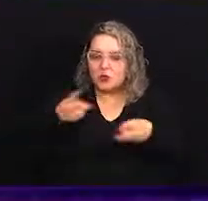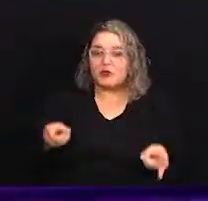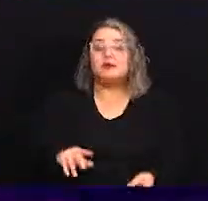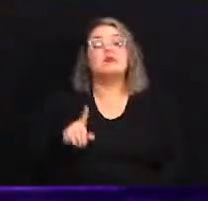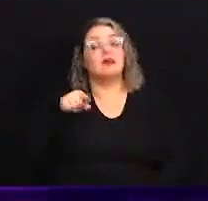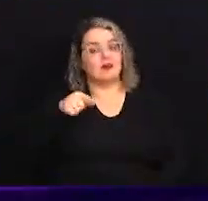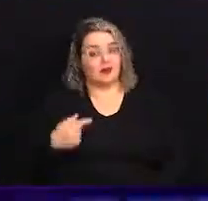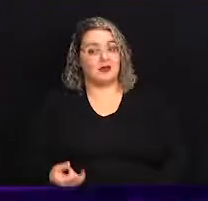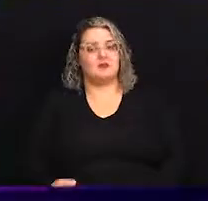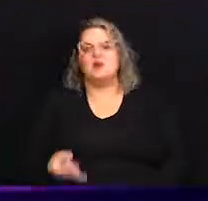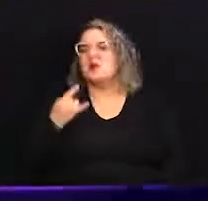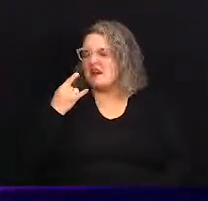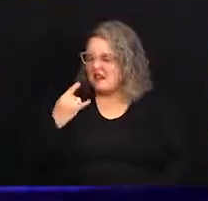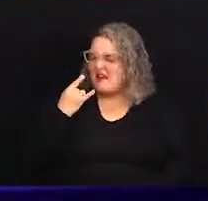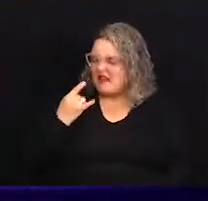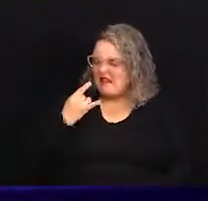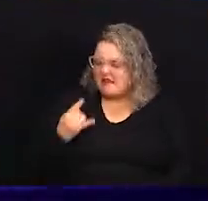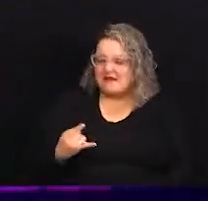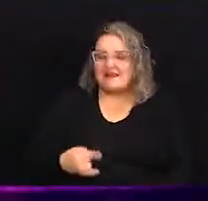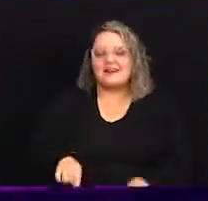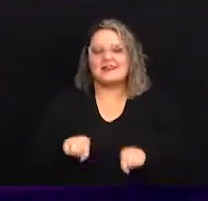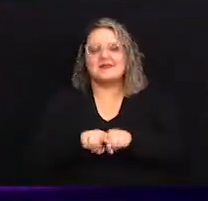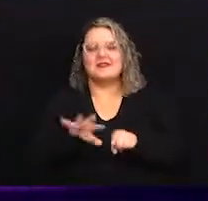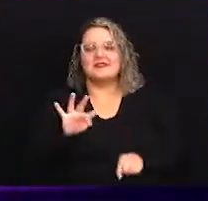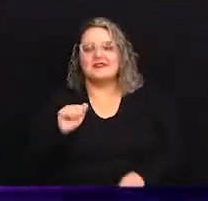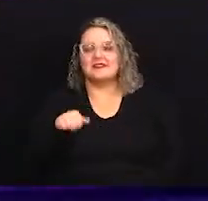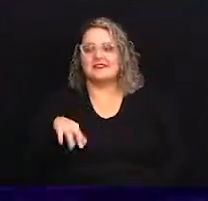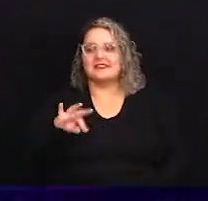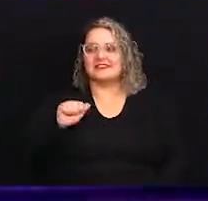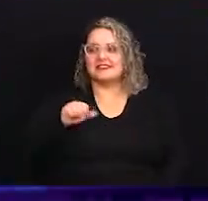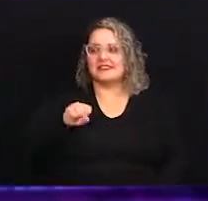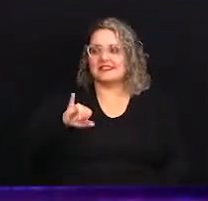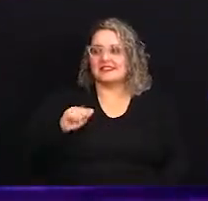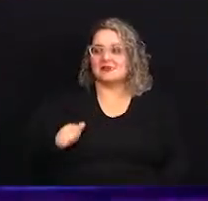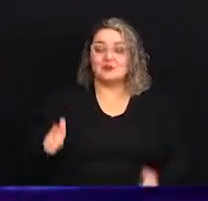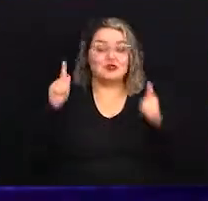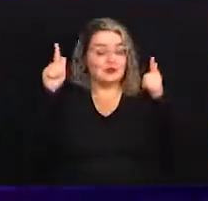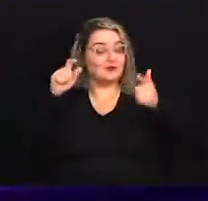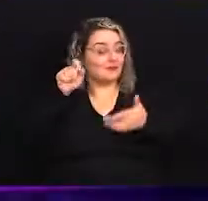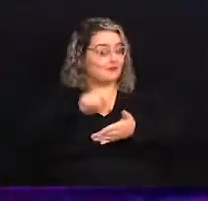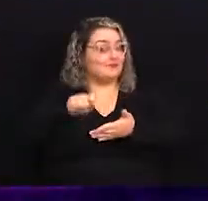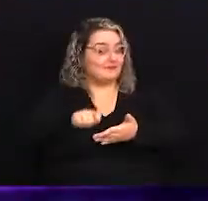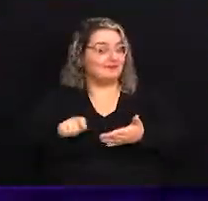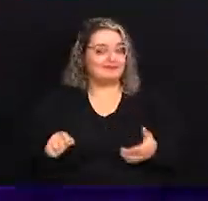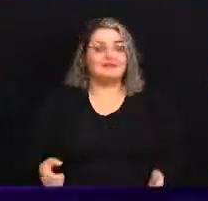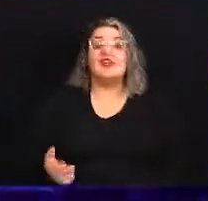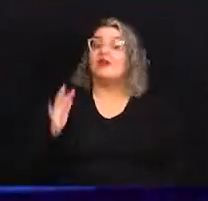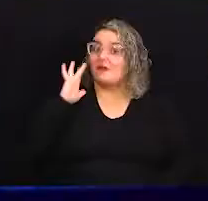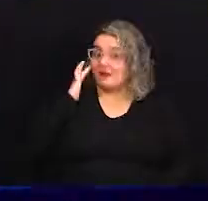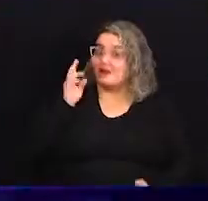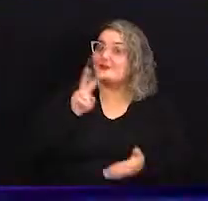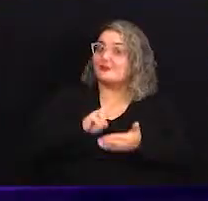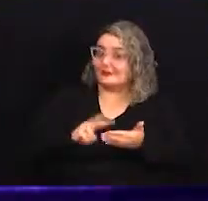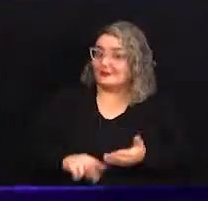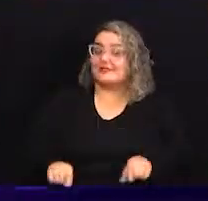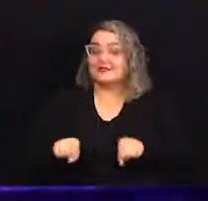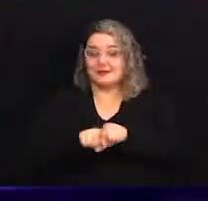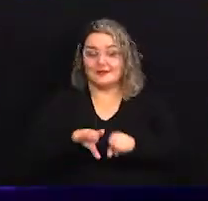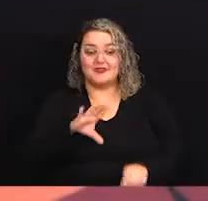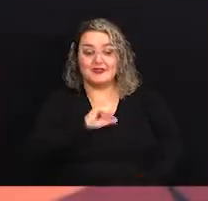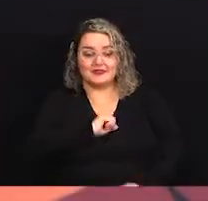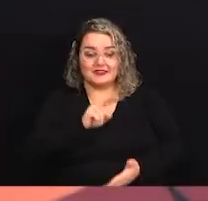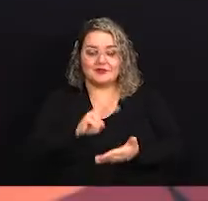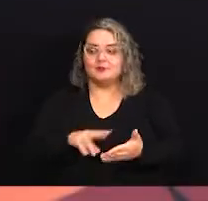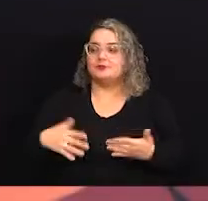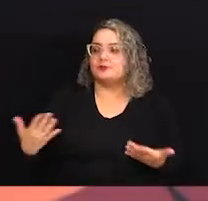sobre fantasia e sobre rock and roll. É um livro que eu escrevi, gostei muito de escrever o livro, me diverti muito escrevendo o livro e eu acho que o leitor também vai gostar muito de